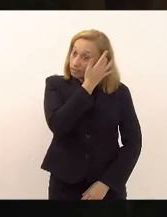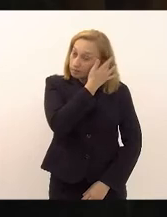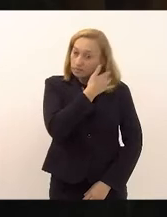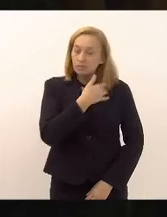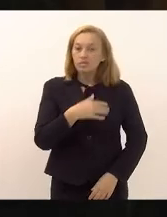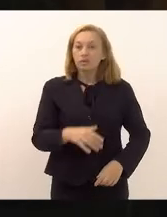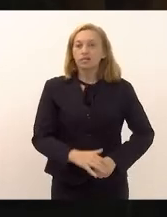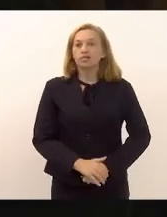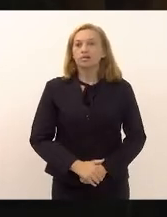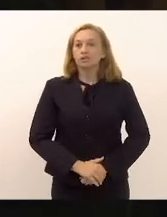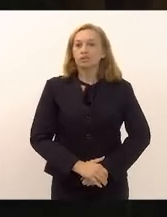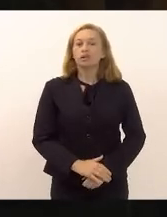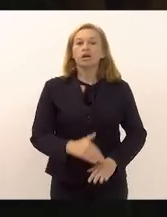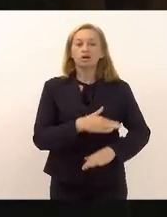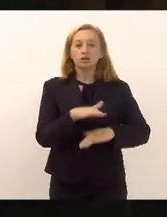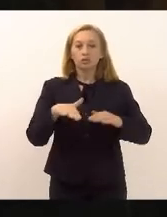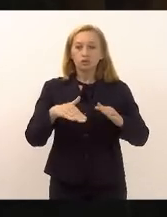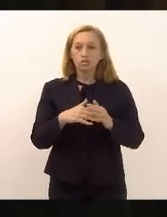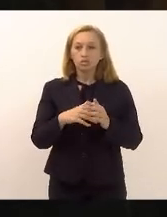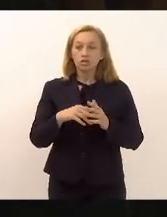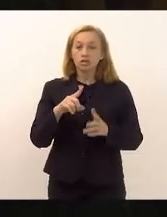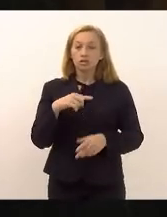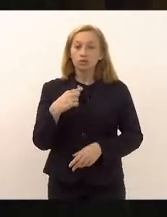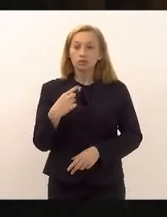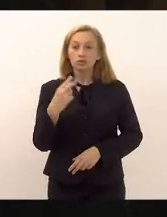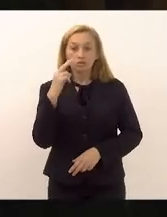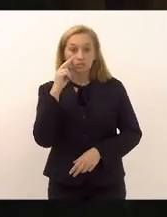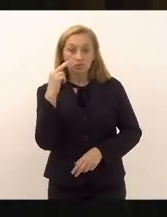senhoras e senhores telespectadores,